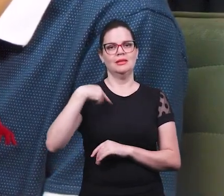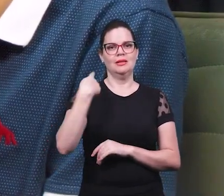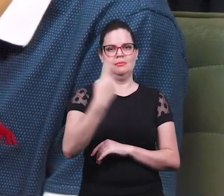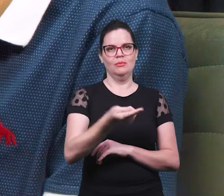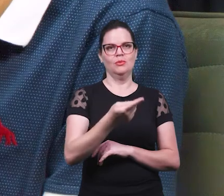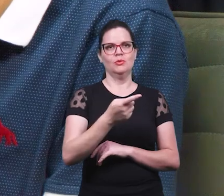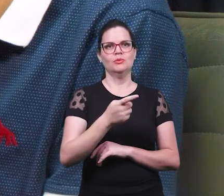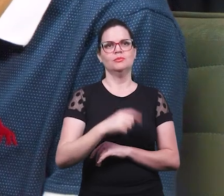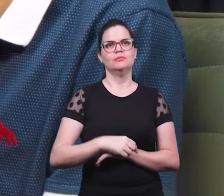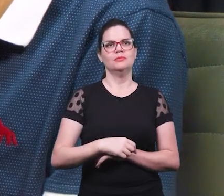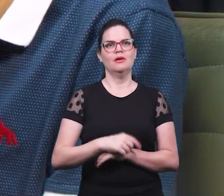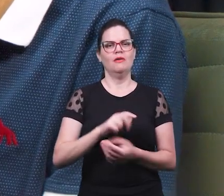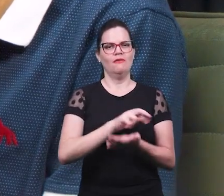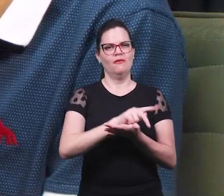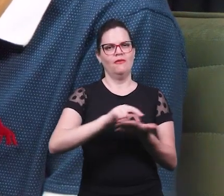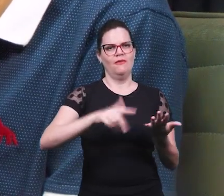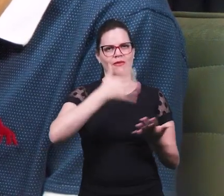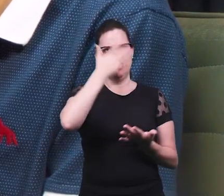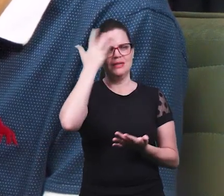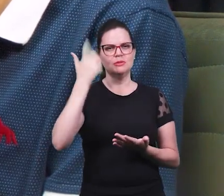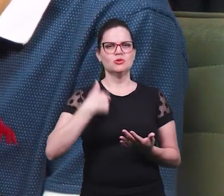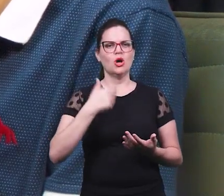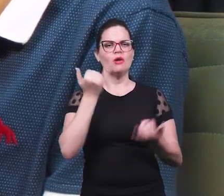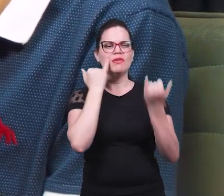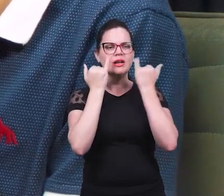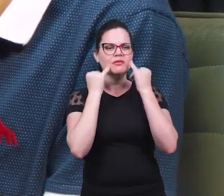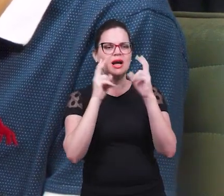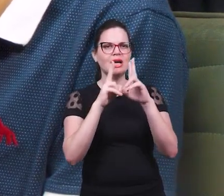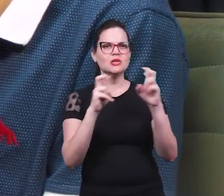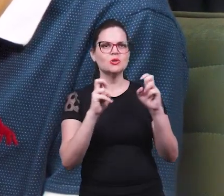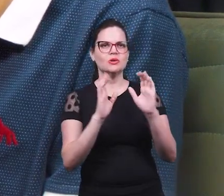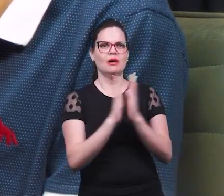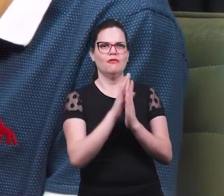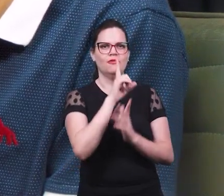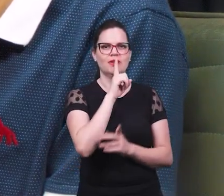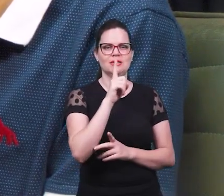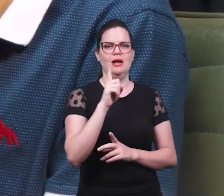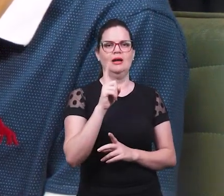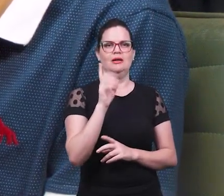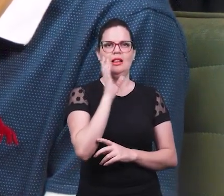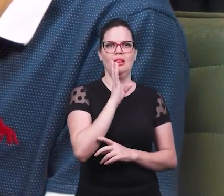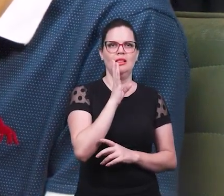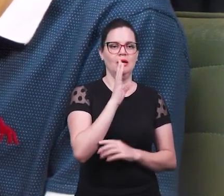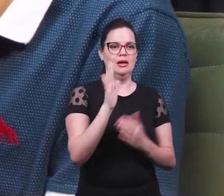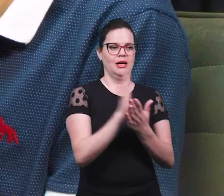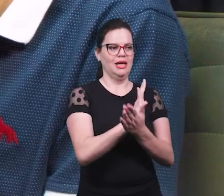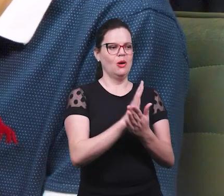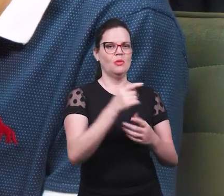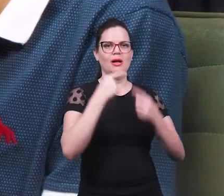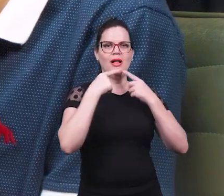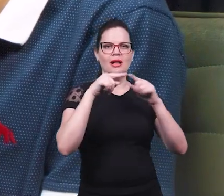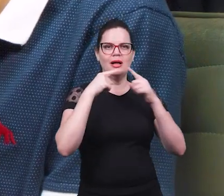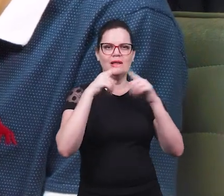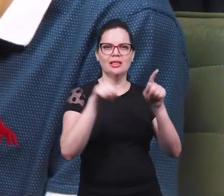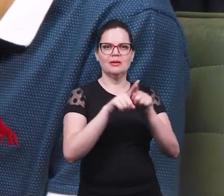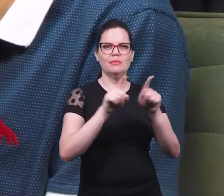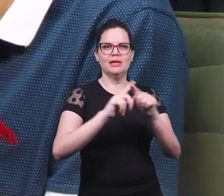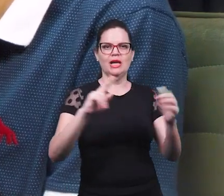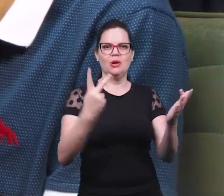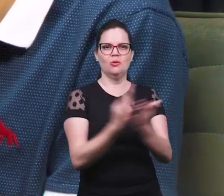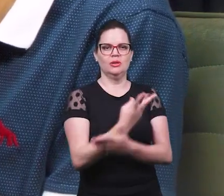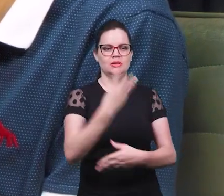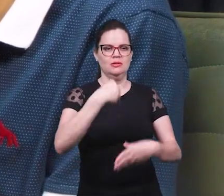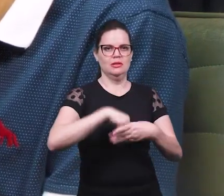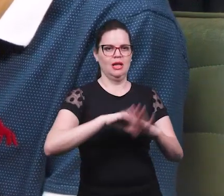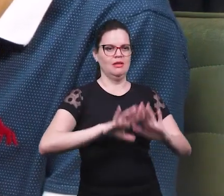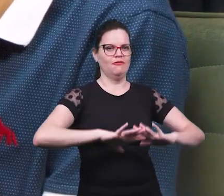né? Muitas pessoas falaram do aniversário e tal, estava legal. E muitas também reclamaram de muitas coisas que tinham acontecido de ruim lá